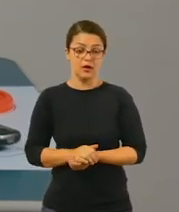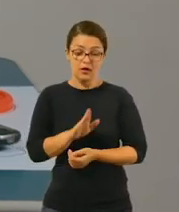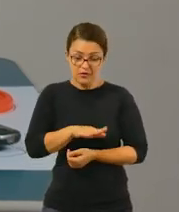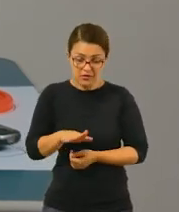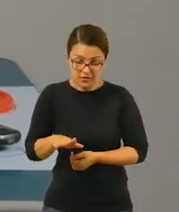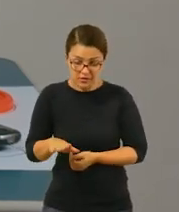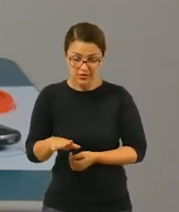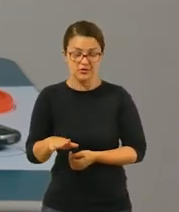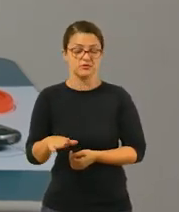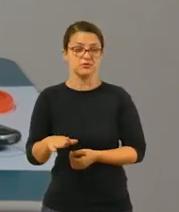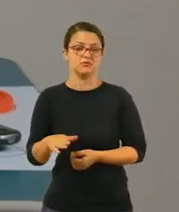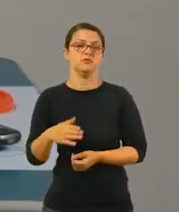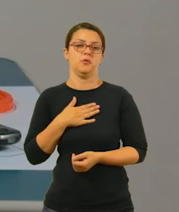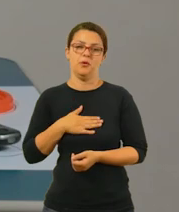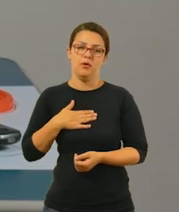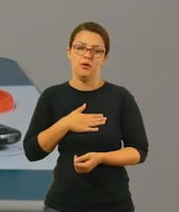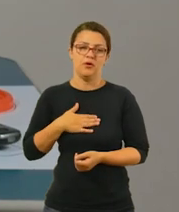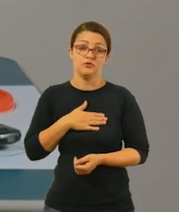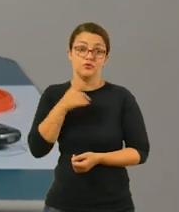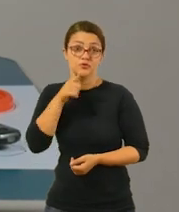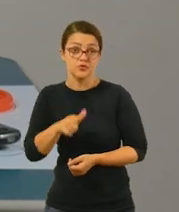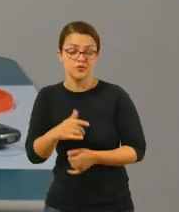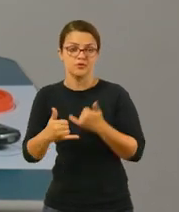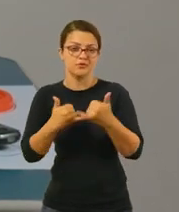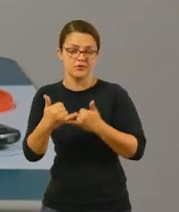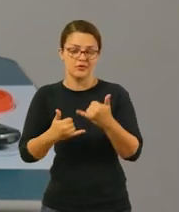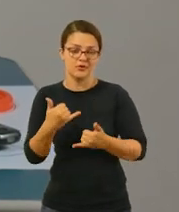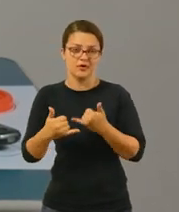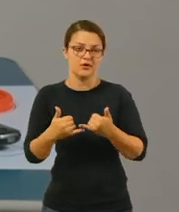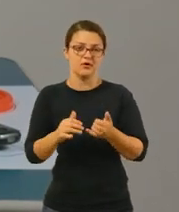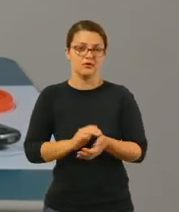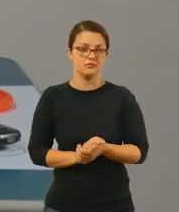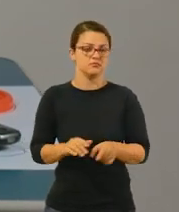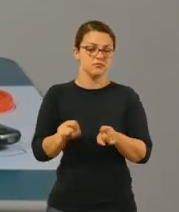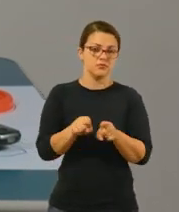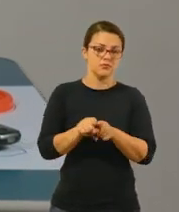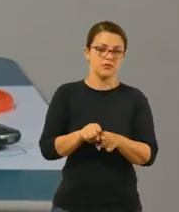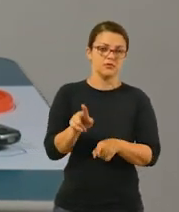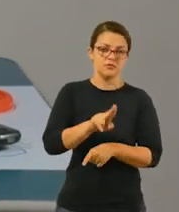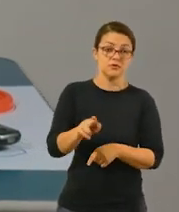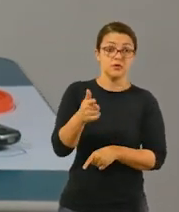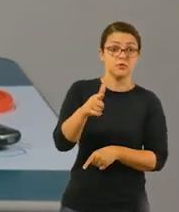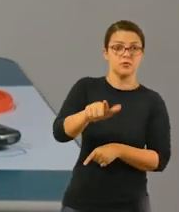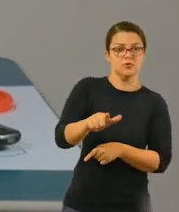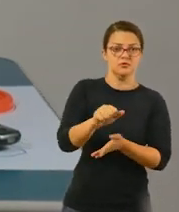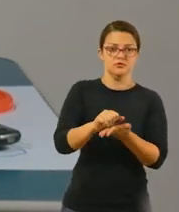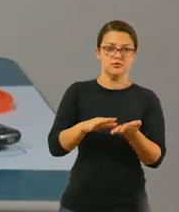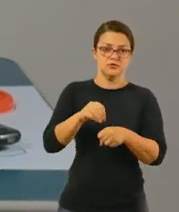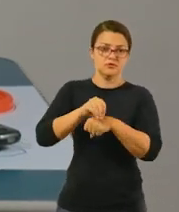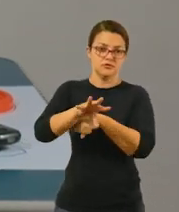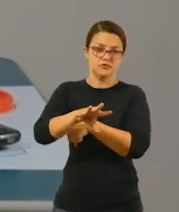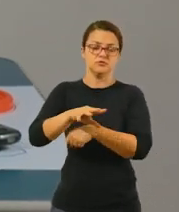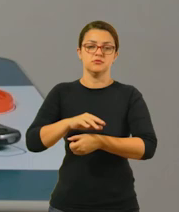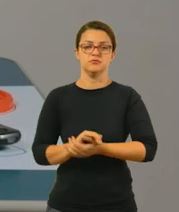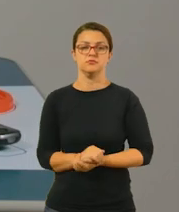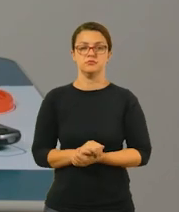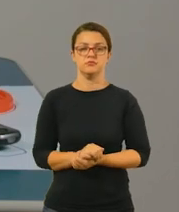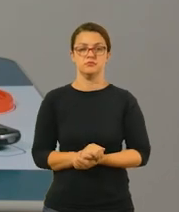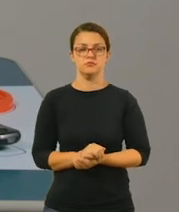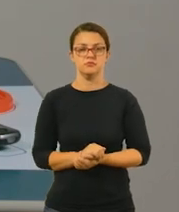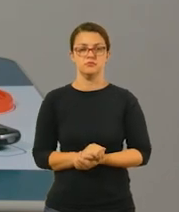gostar de repetir uma brincadeira, vocês também podem pegar o material e reutilizar em outra, né? Então, é uma dica para